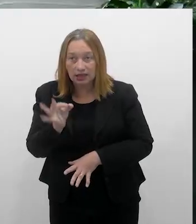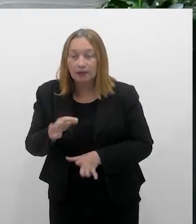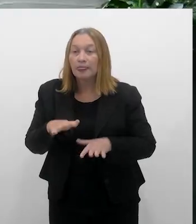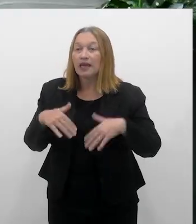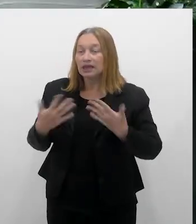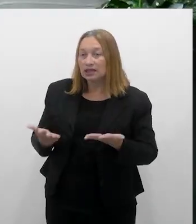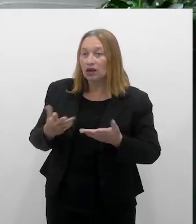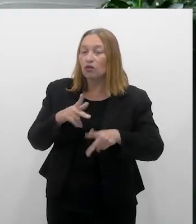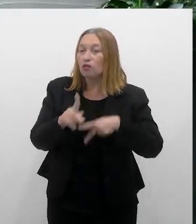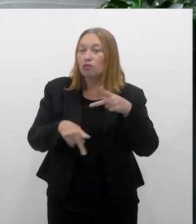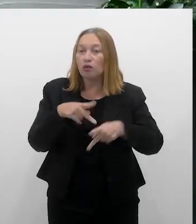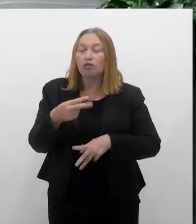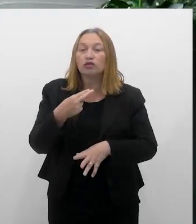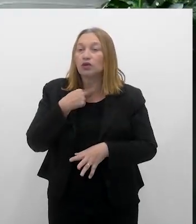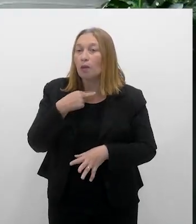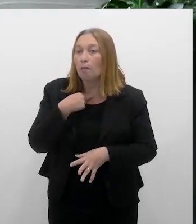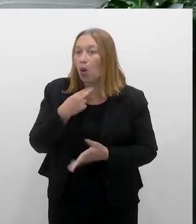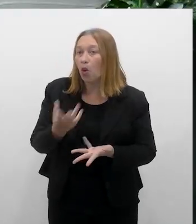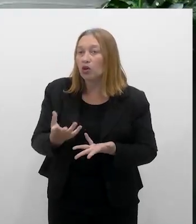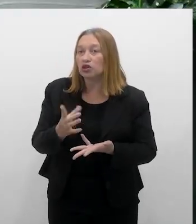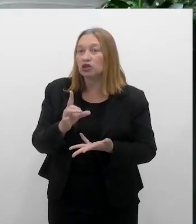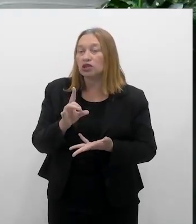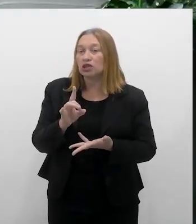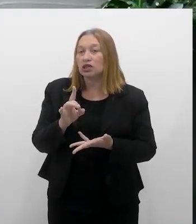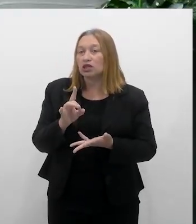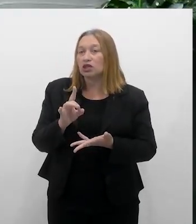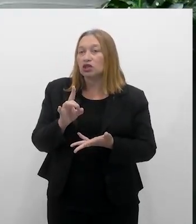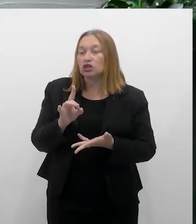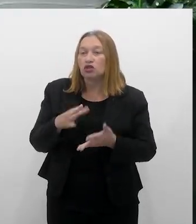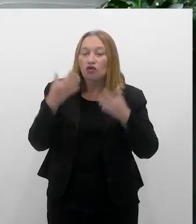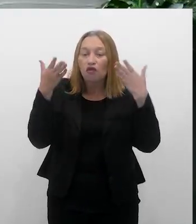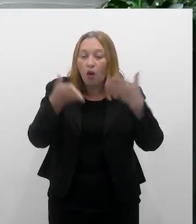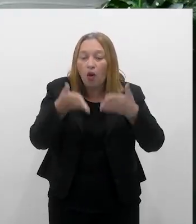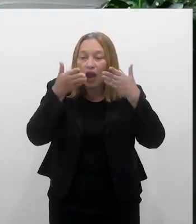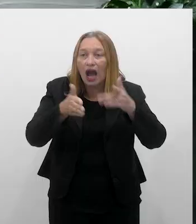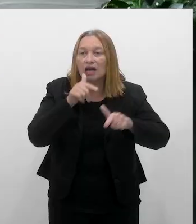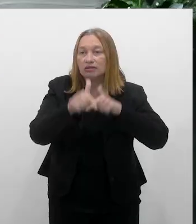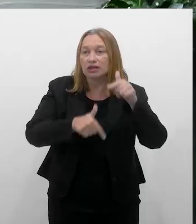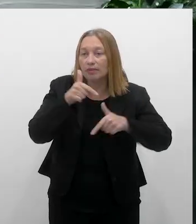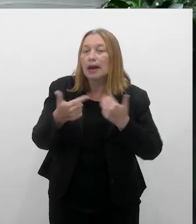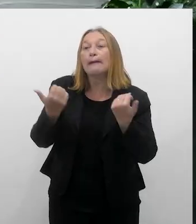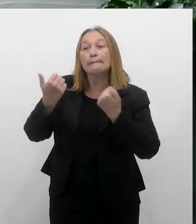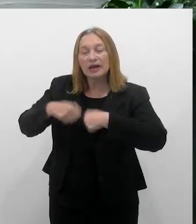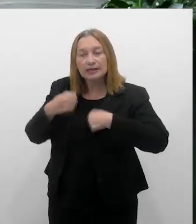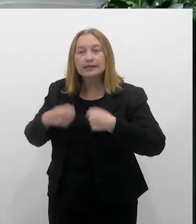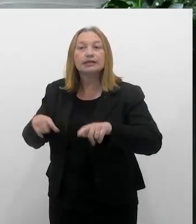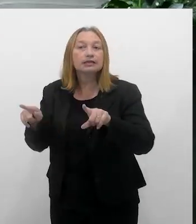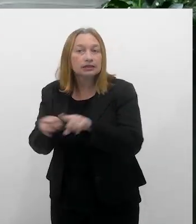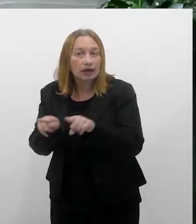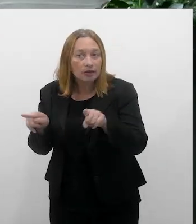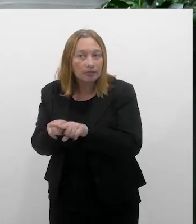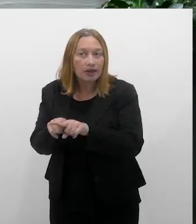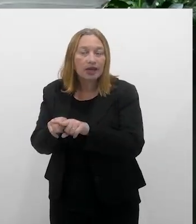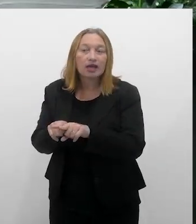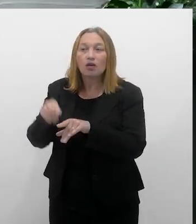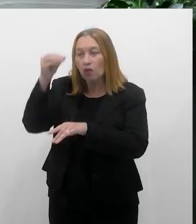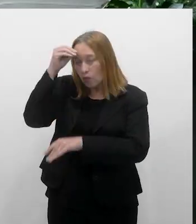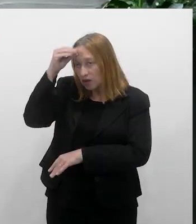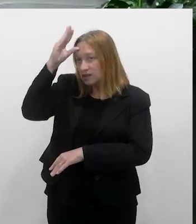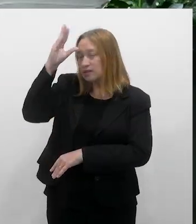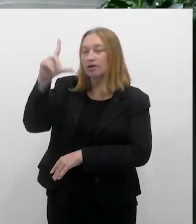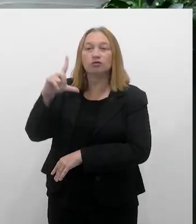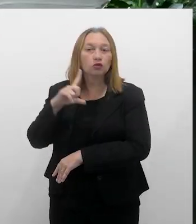certeza. Né? Então, a população não pode ser apenas massa trabalhadora. Ela precisa ser também uma massa